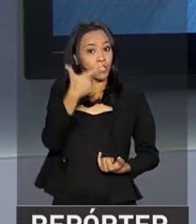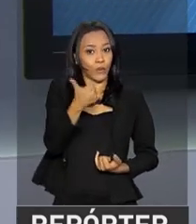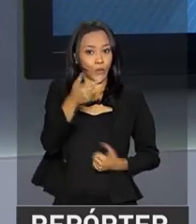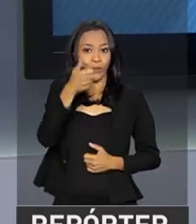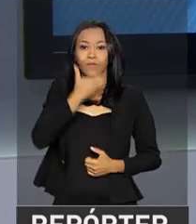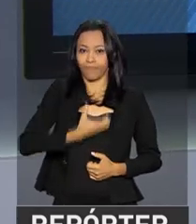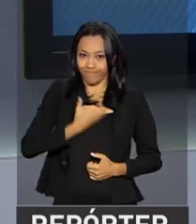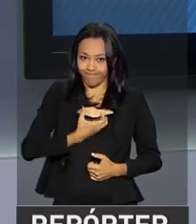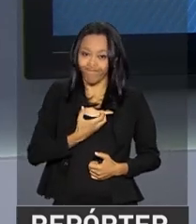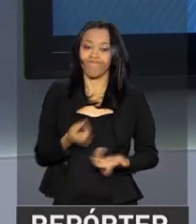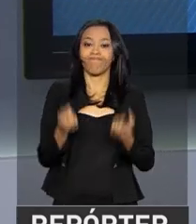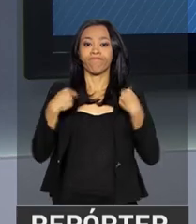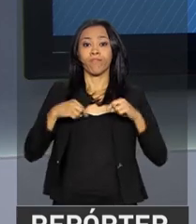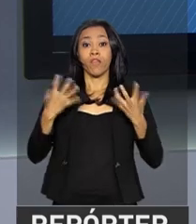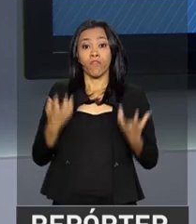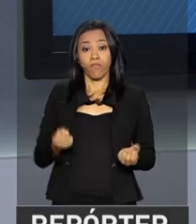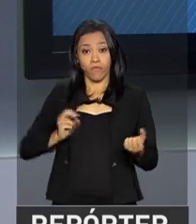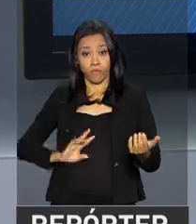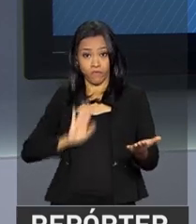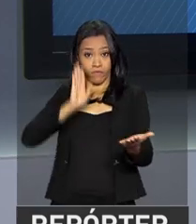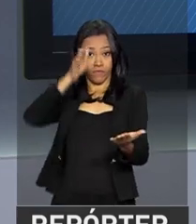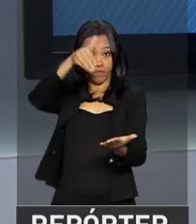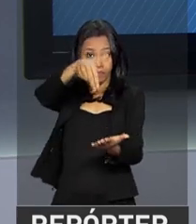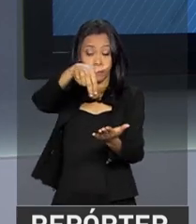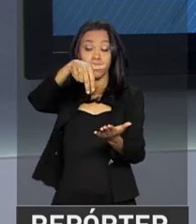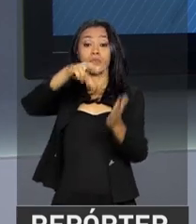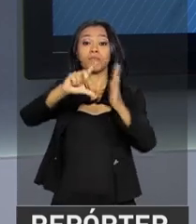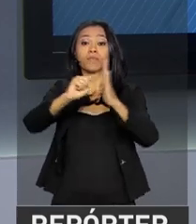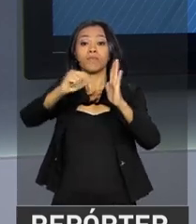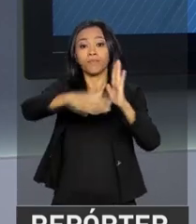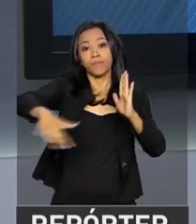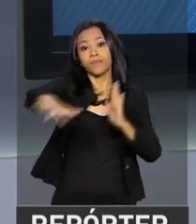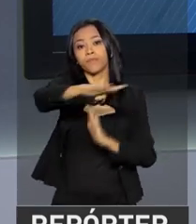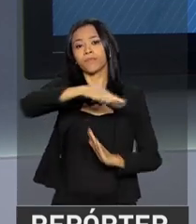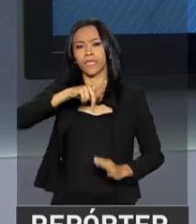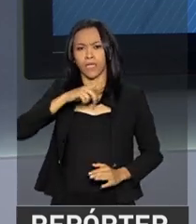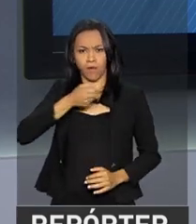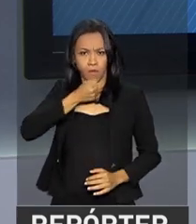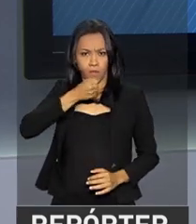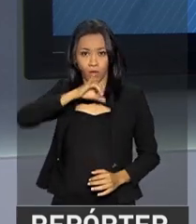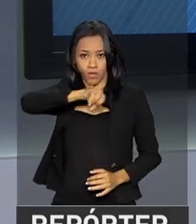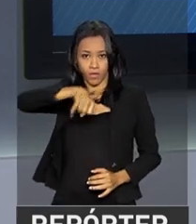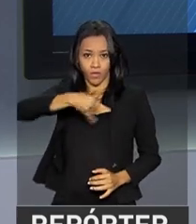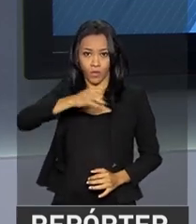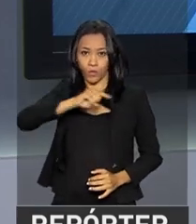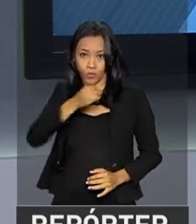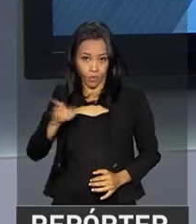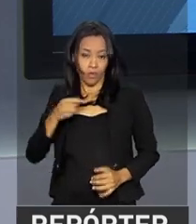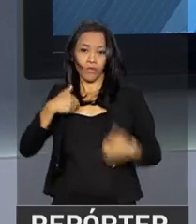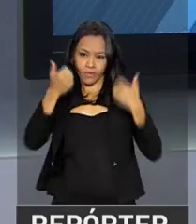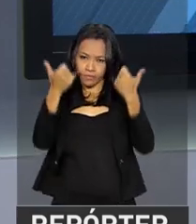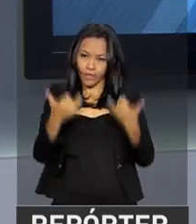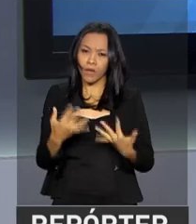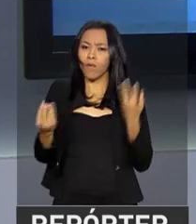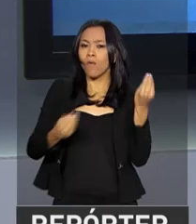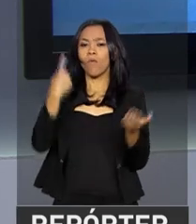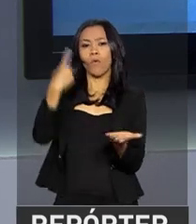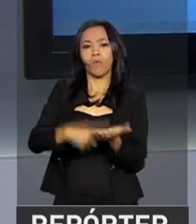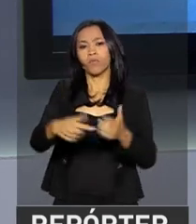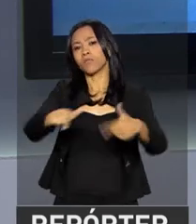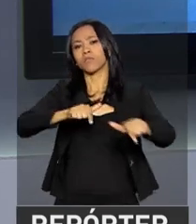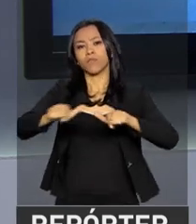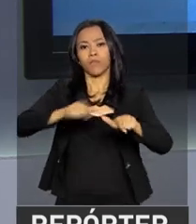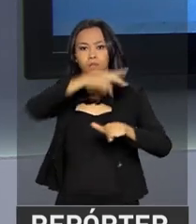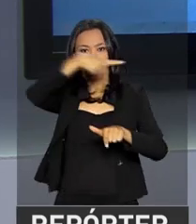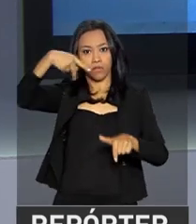dezembro e nós vamos até o palácio do planalto onde está o repórter joão pedro neto que tem os detalhes da agenda do presidente temer olá